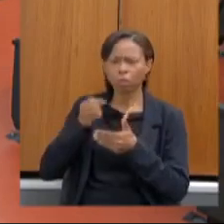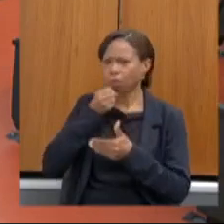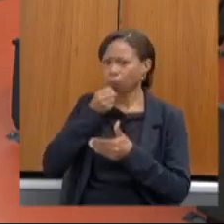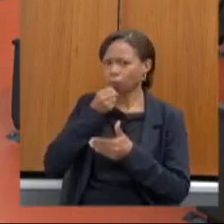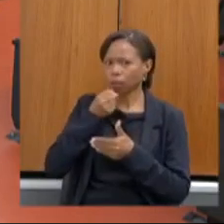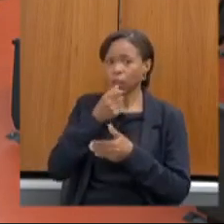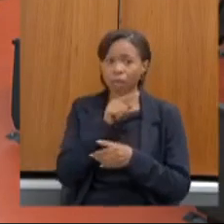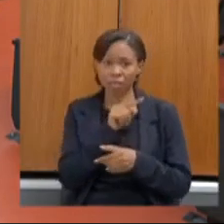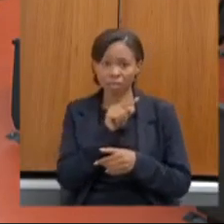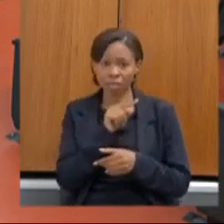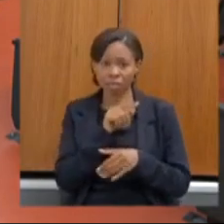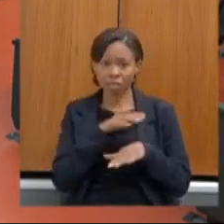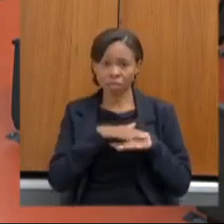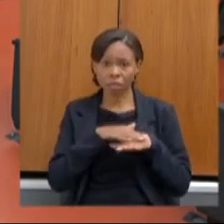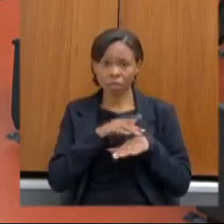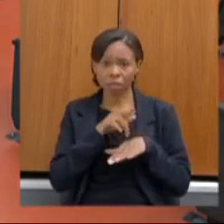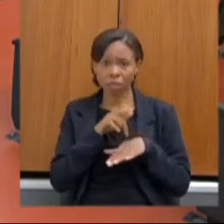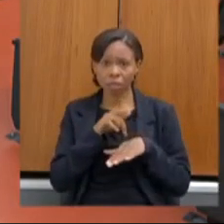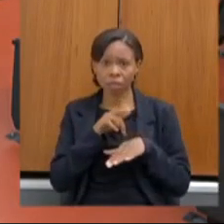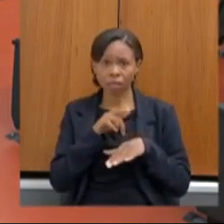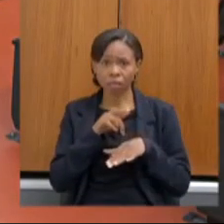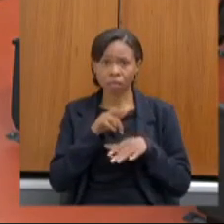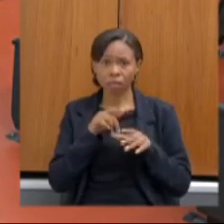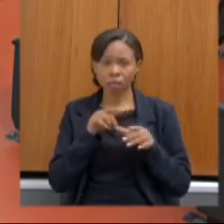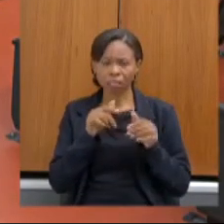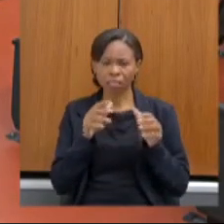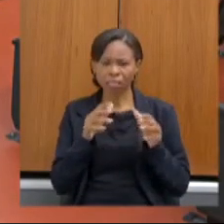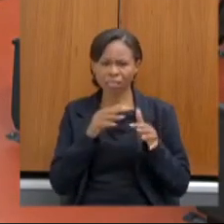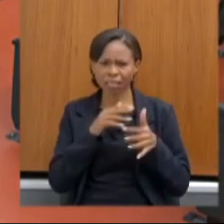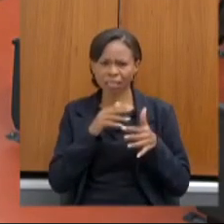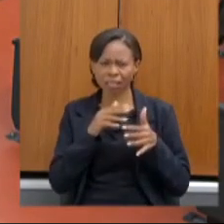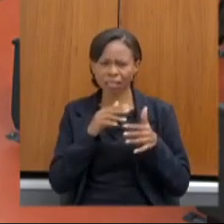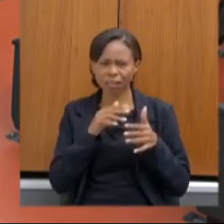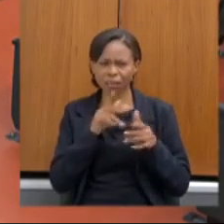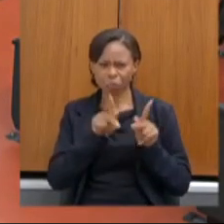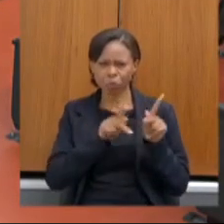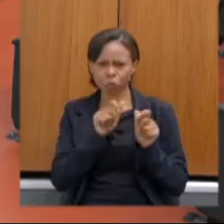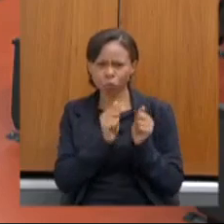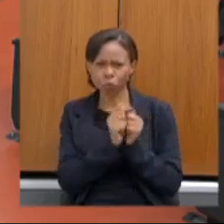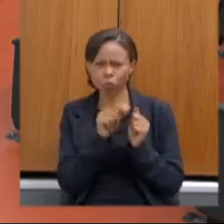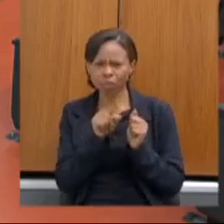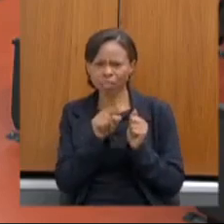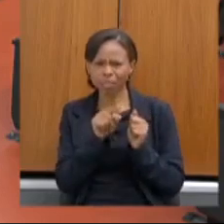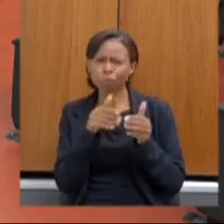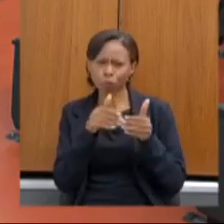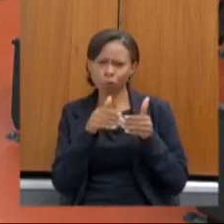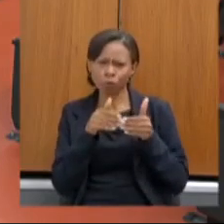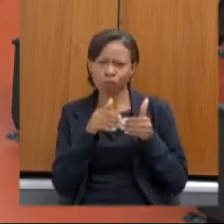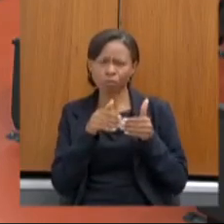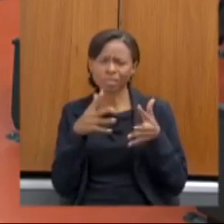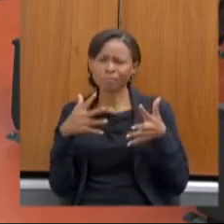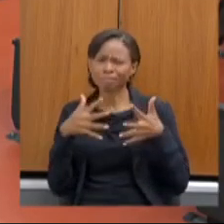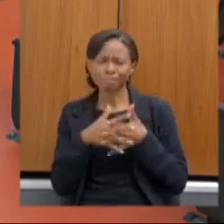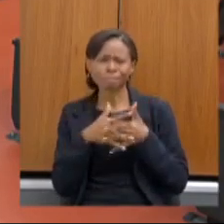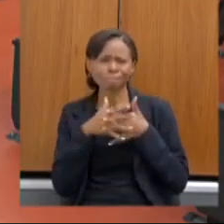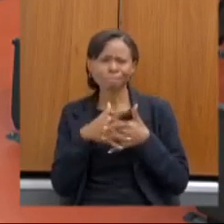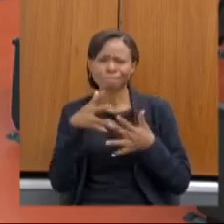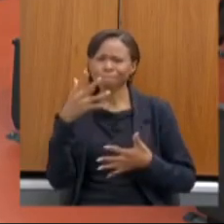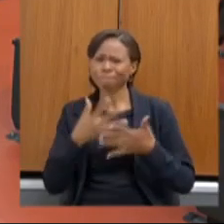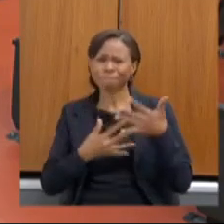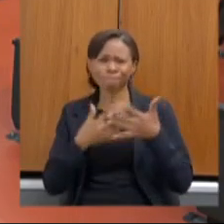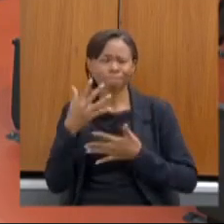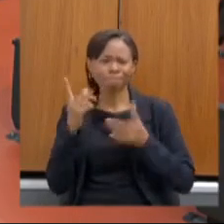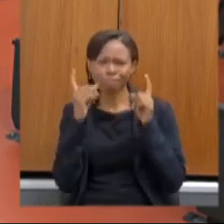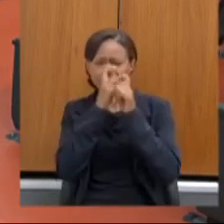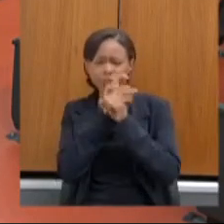o áudio dela né Tem mais gente com a senhora deputada feliz eu vou pedir Então porque tá dando interferência aqui na participação da senhora está